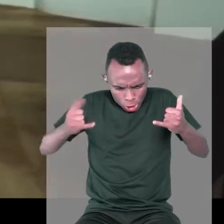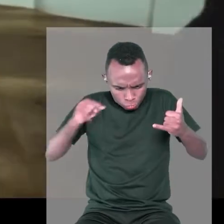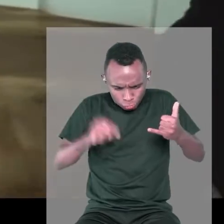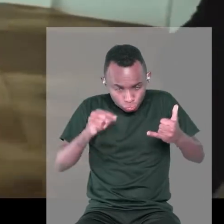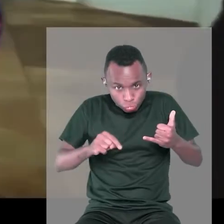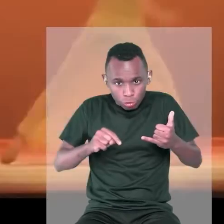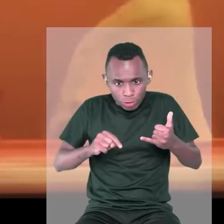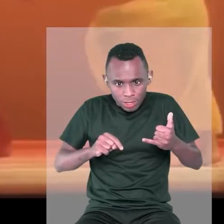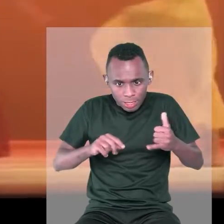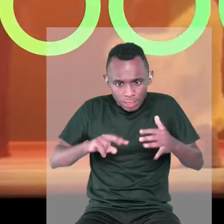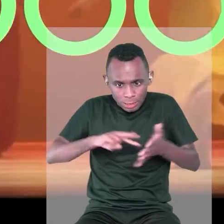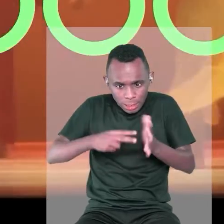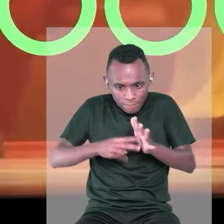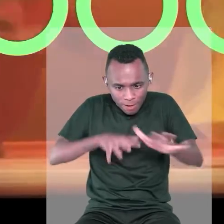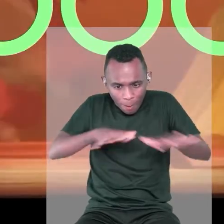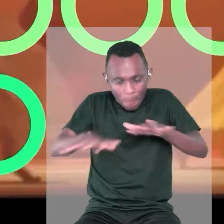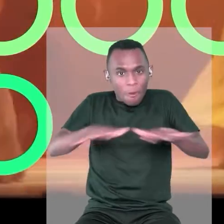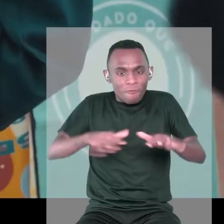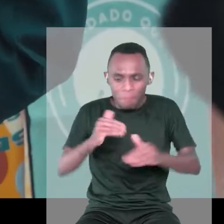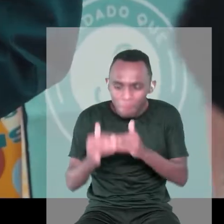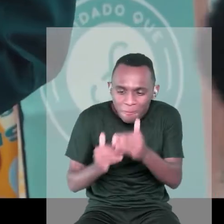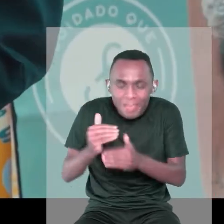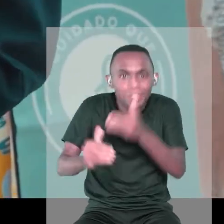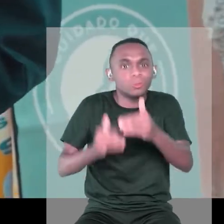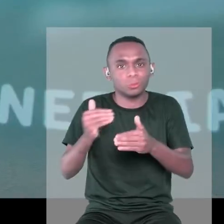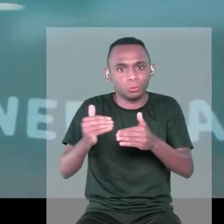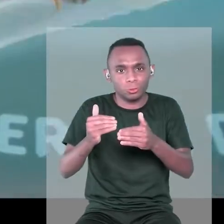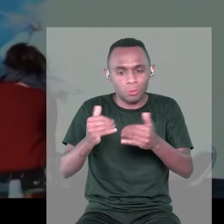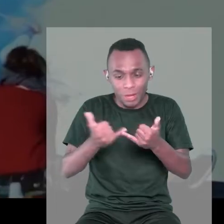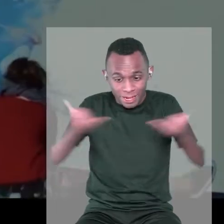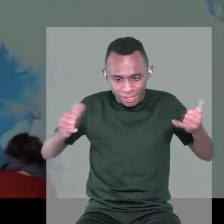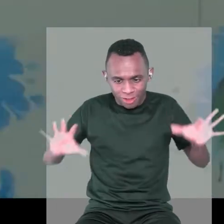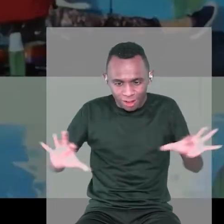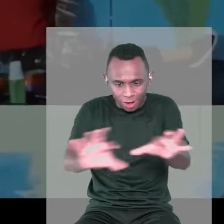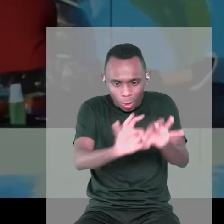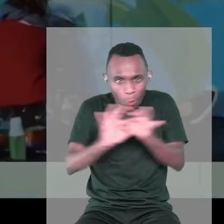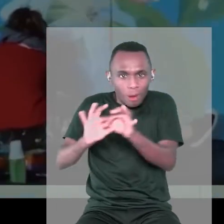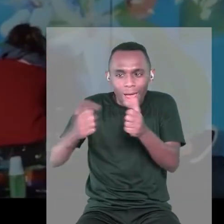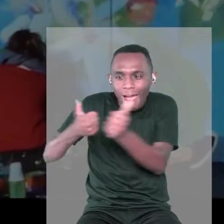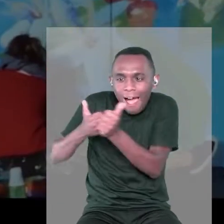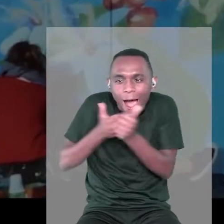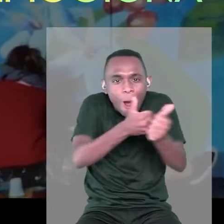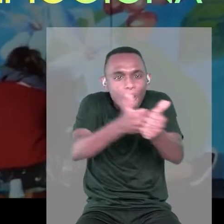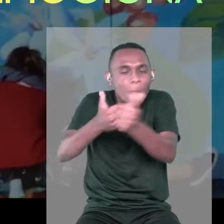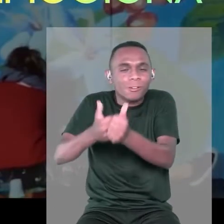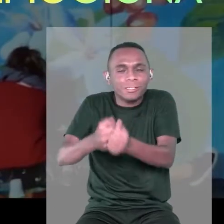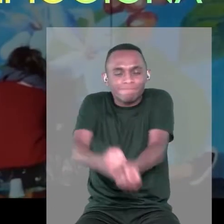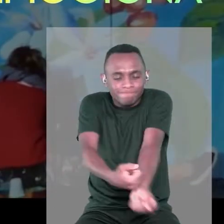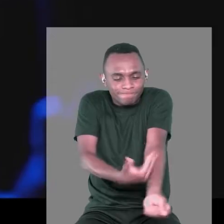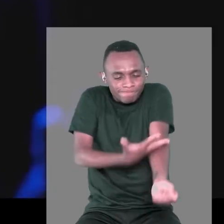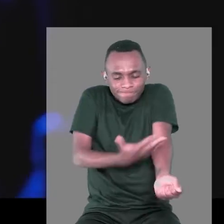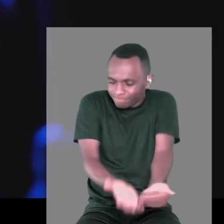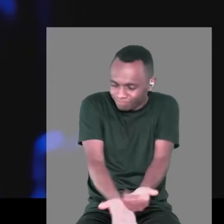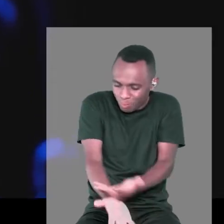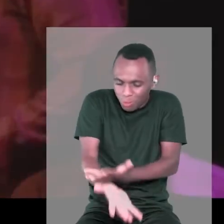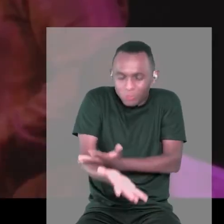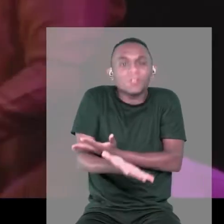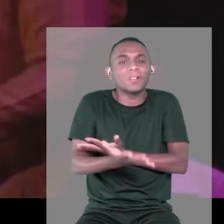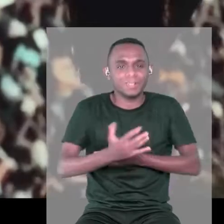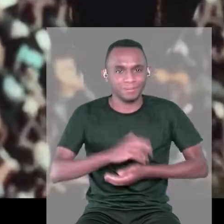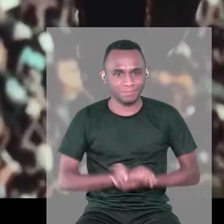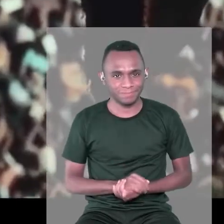energia que gera movimento, energia que conecta, aproxima, emociona,